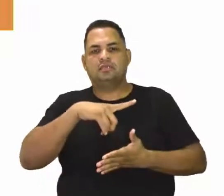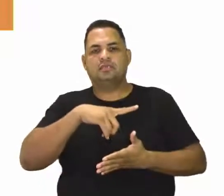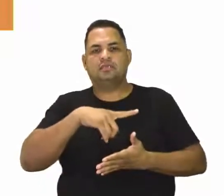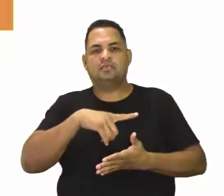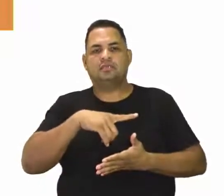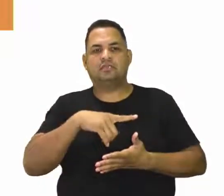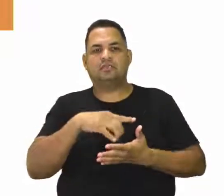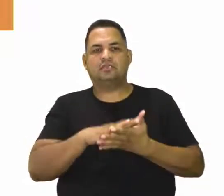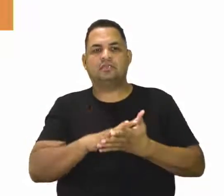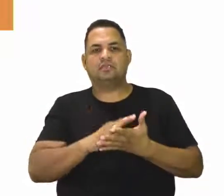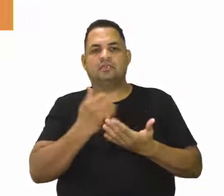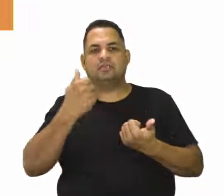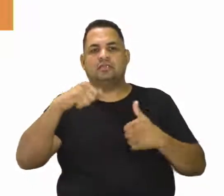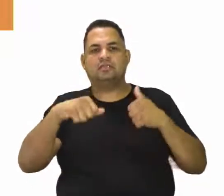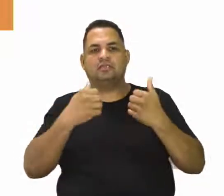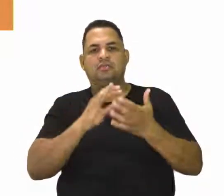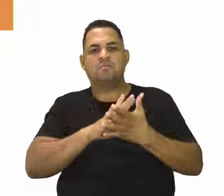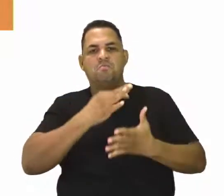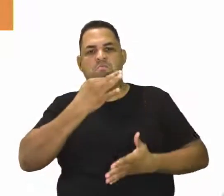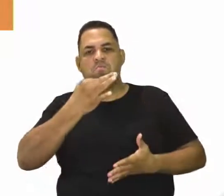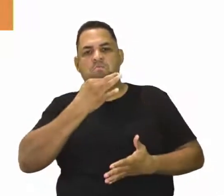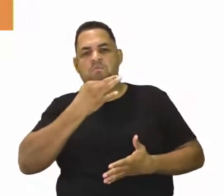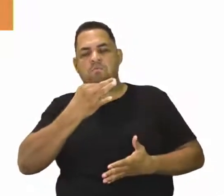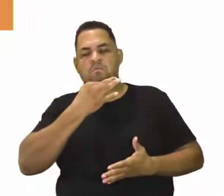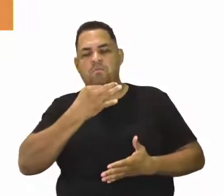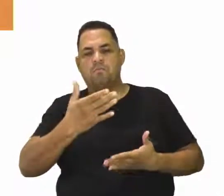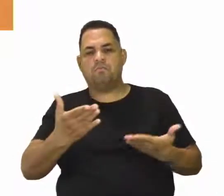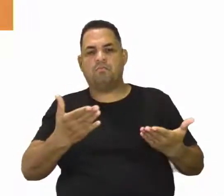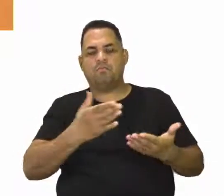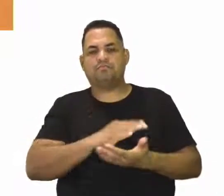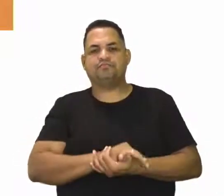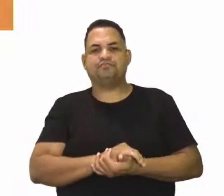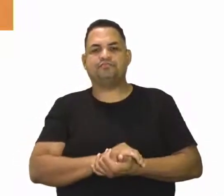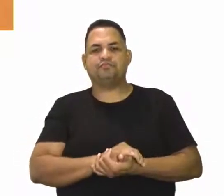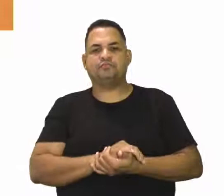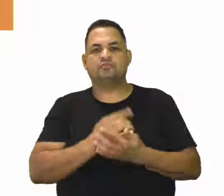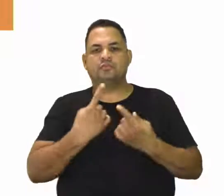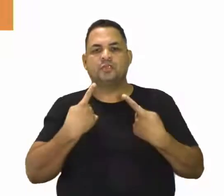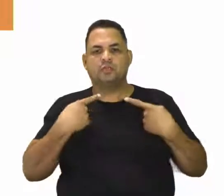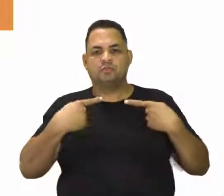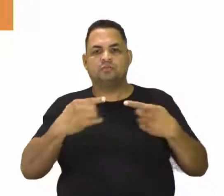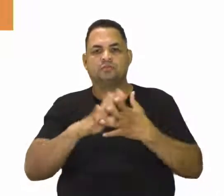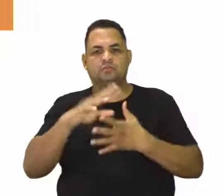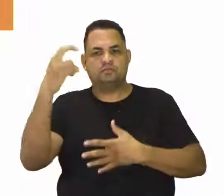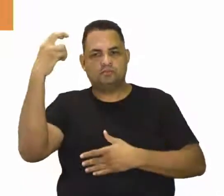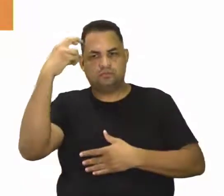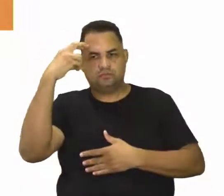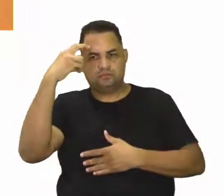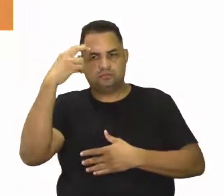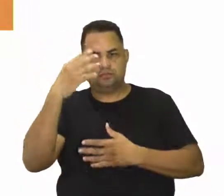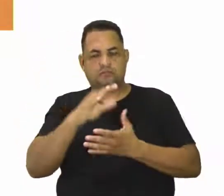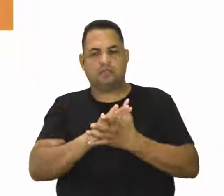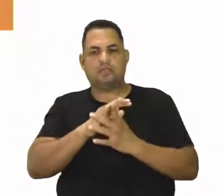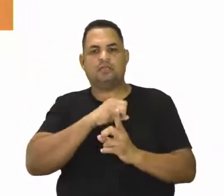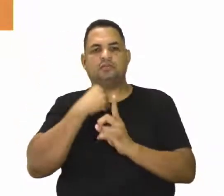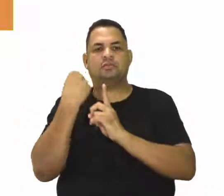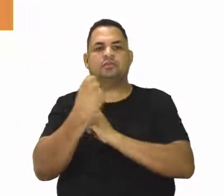tens que avaliar criticamente os conflitos culturais